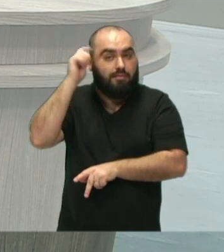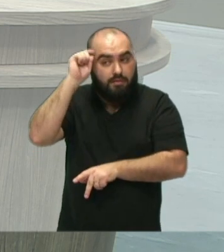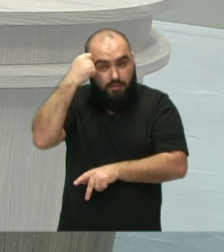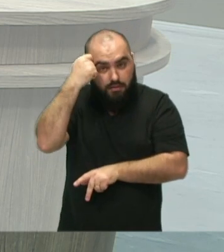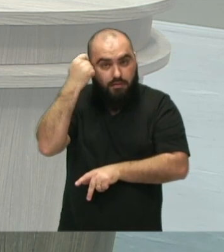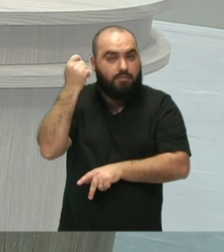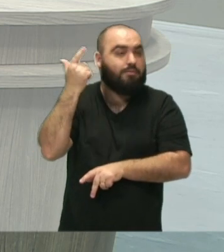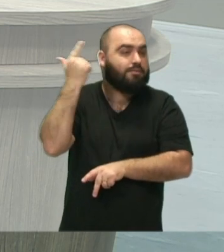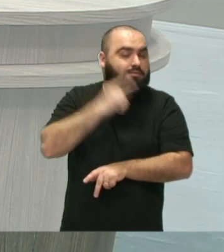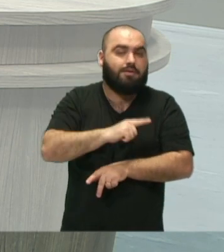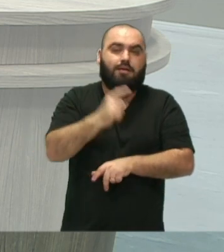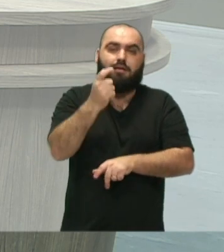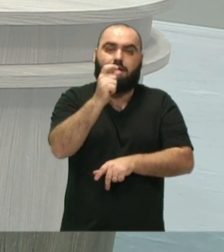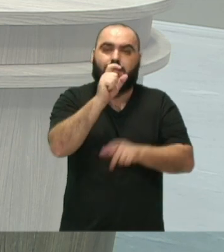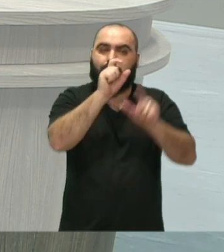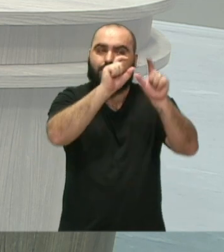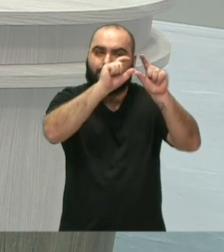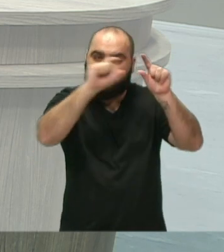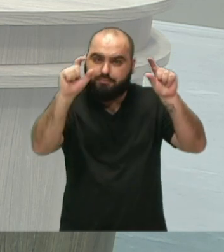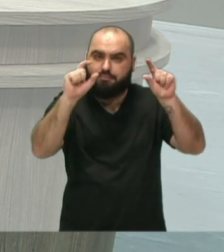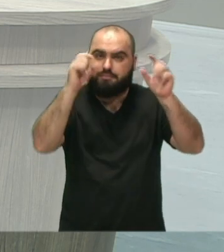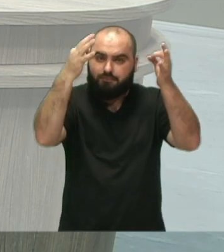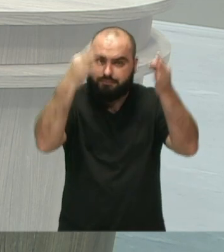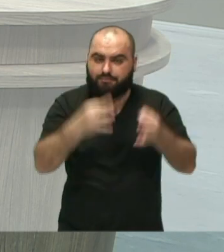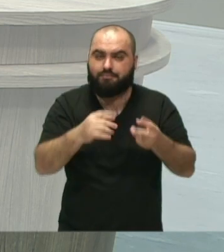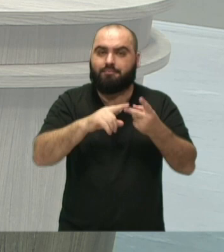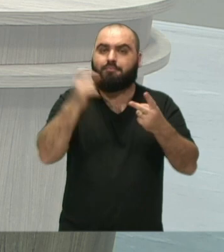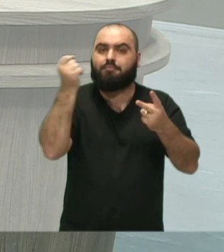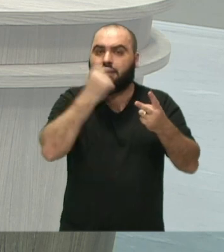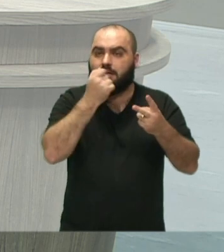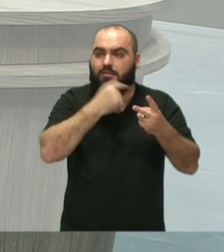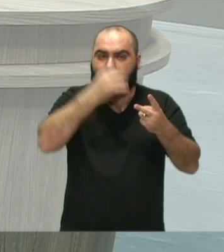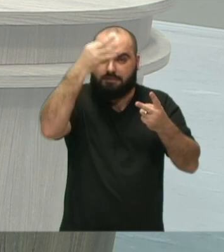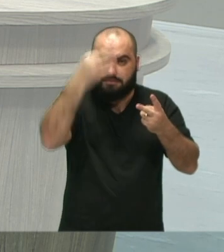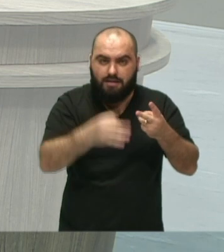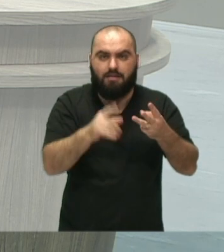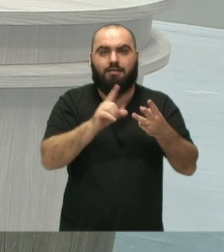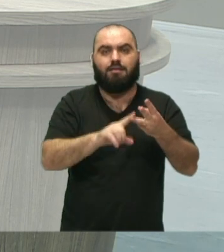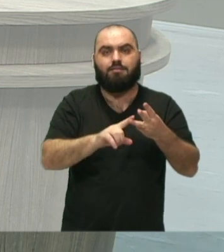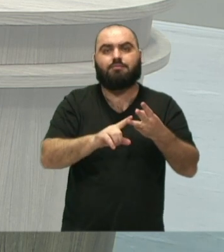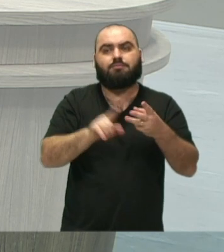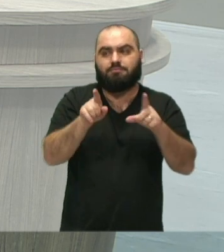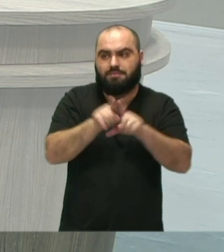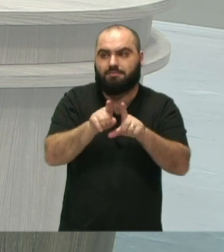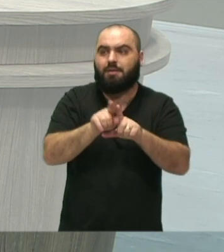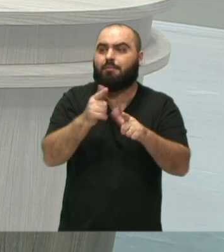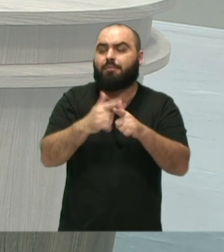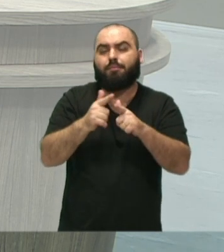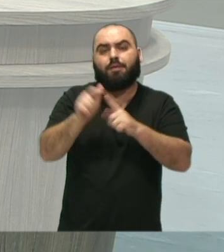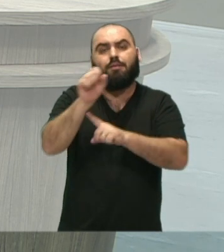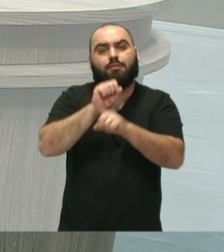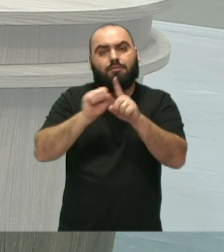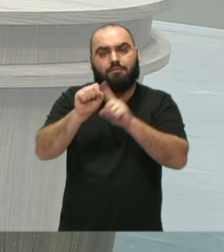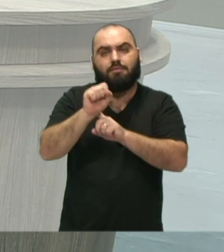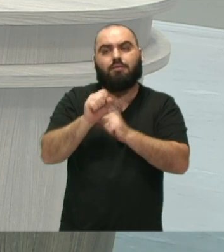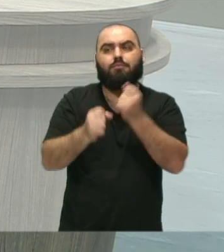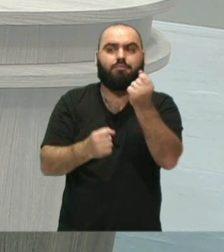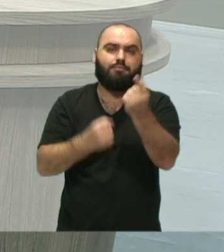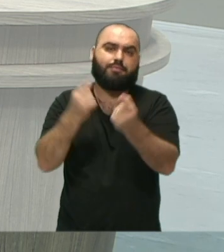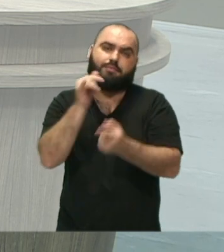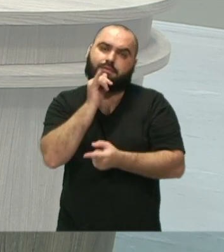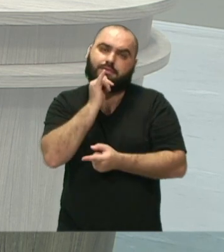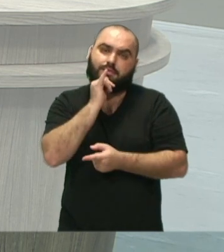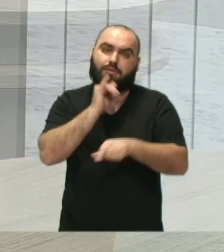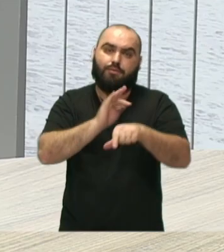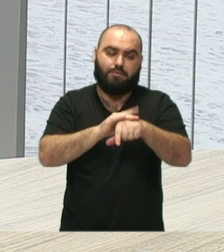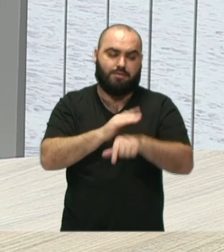ser adequados, para que as medicações possam ser dadas de maneira adequada, para além da situação social. Tem algumas situações que são importantes, quando a gente fala de